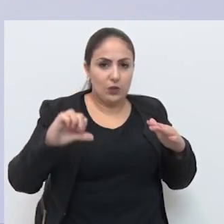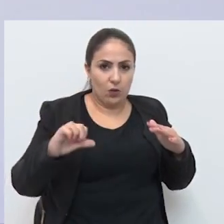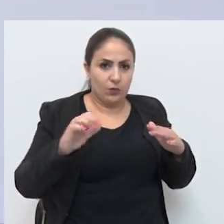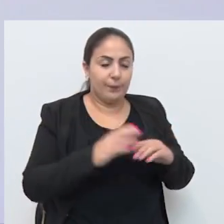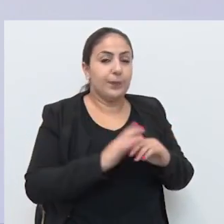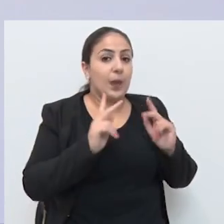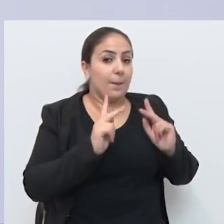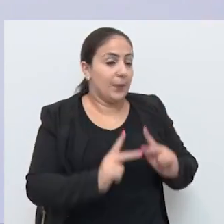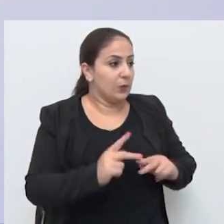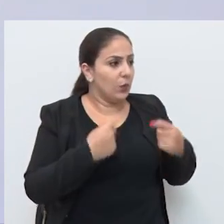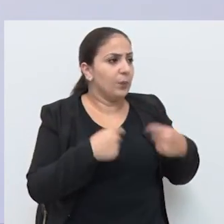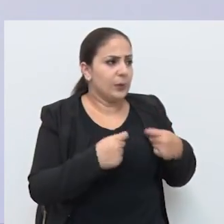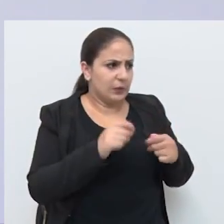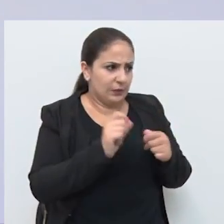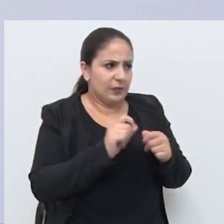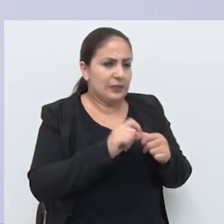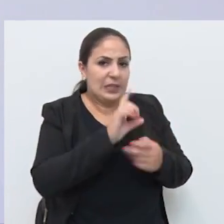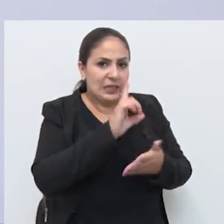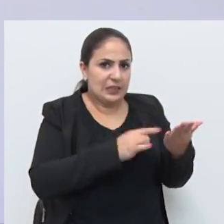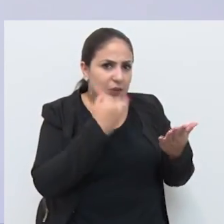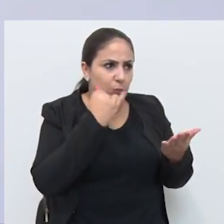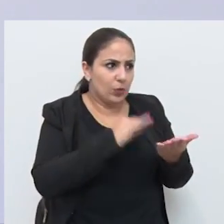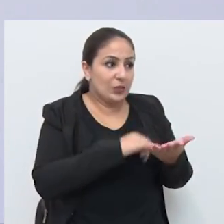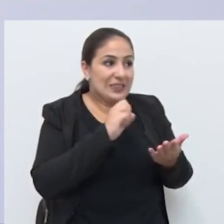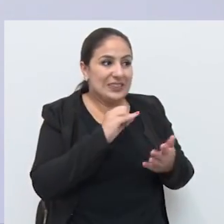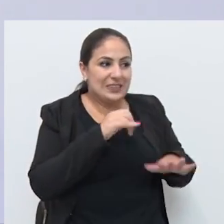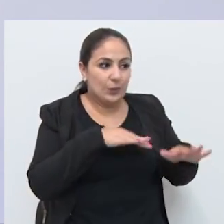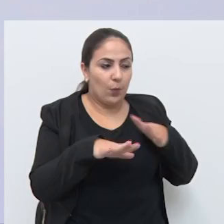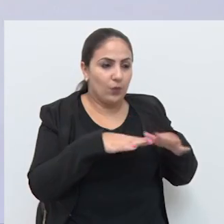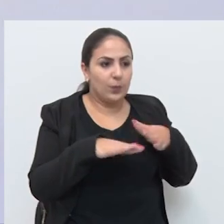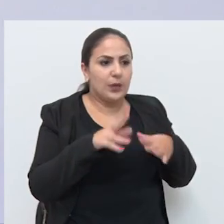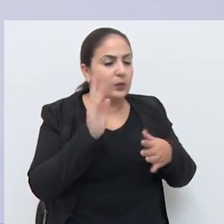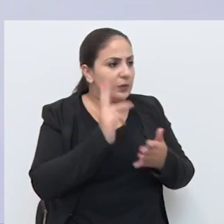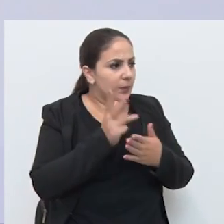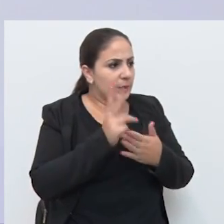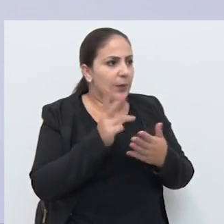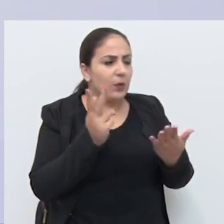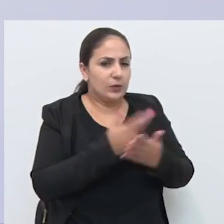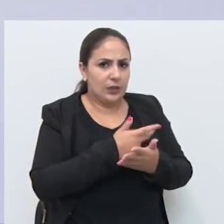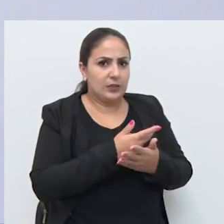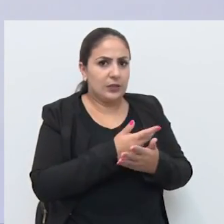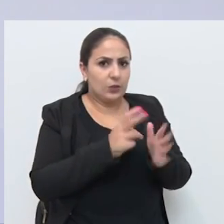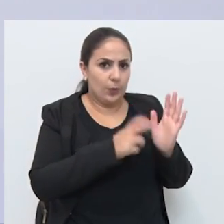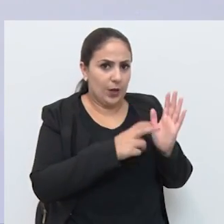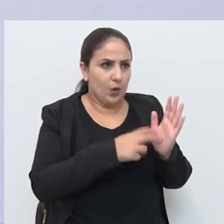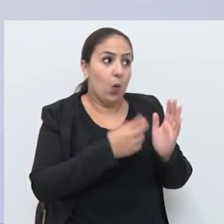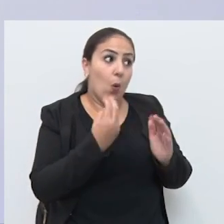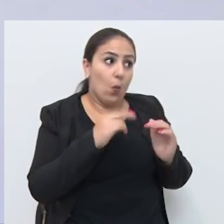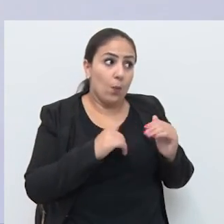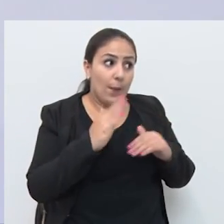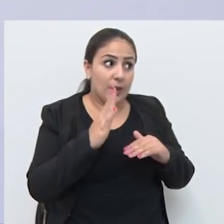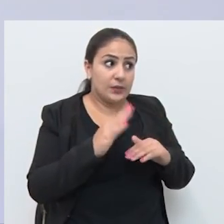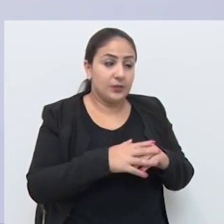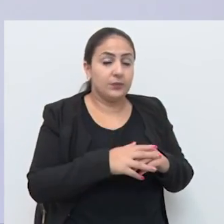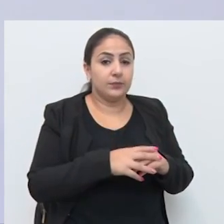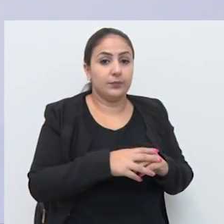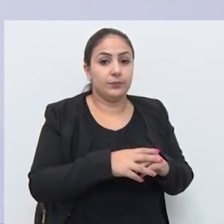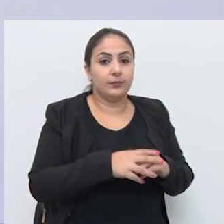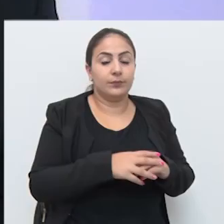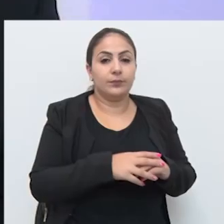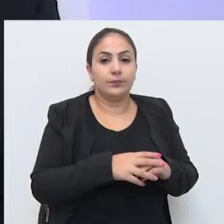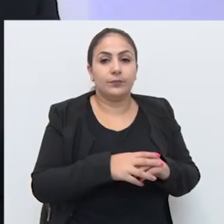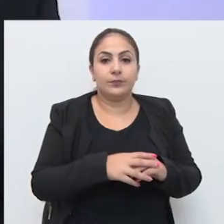28.559, o contribuinte precisa fazer a declaração se a movimentação for frequente ou for alta. Uhum. É